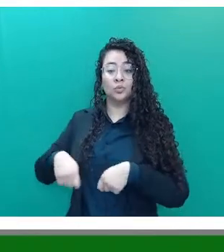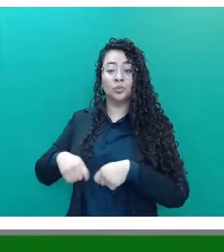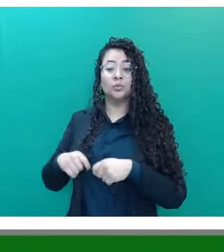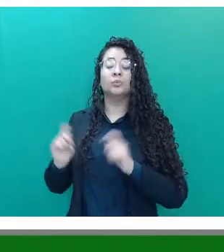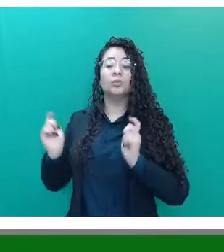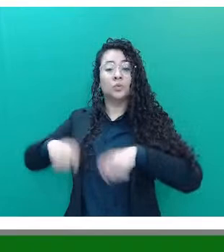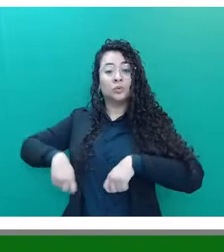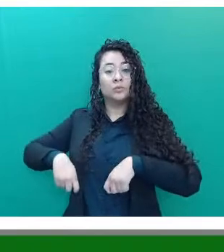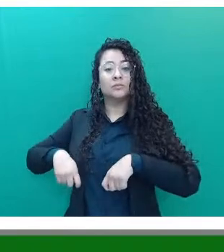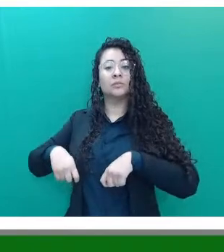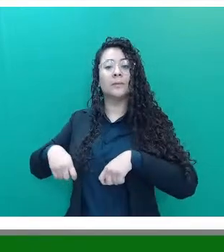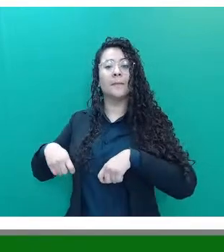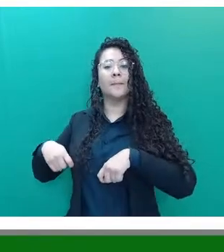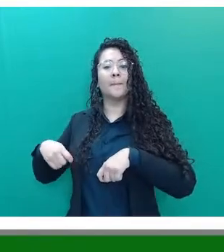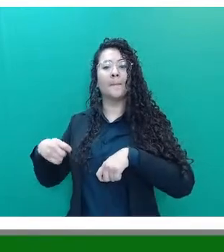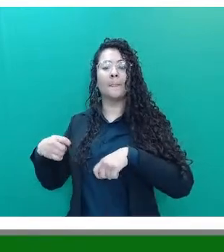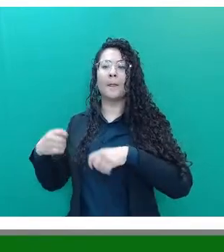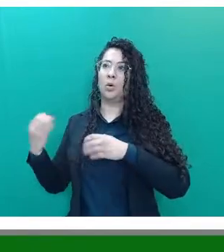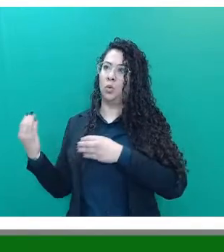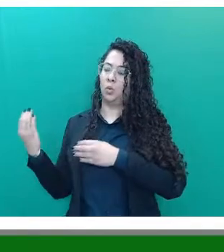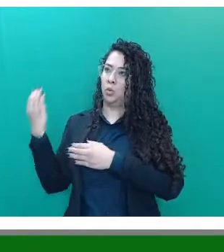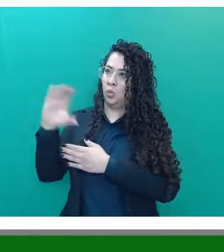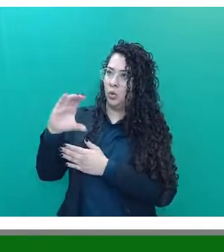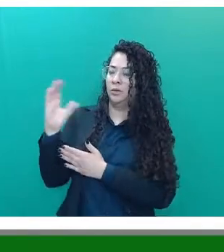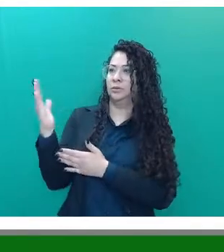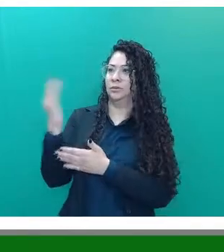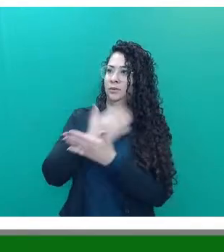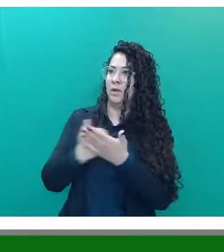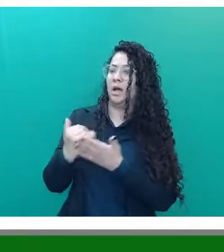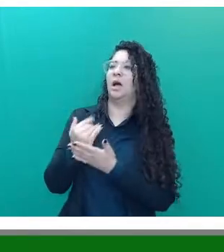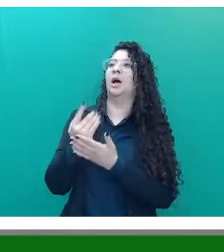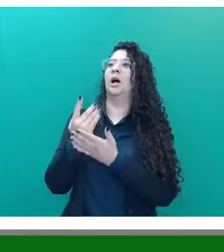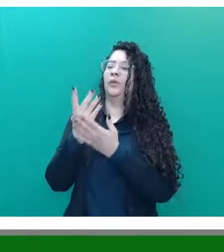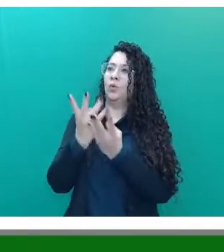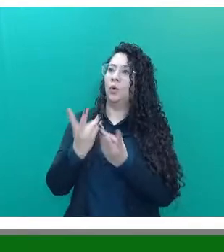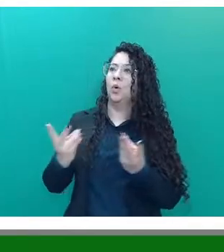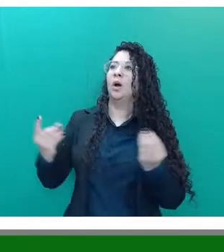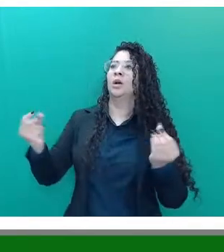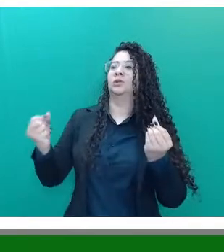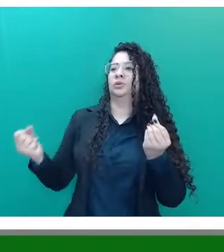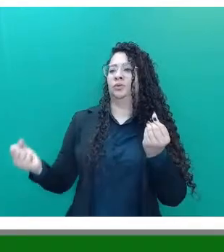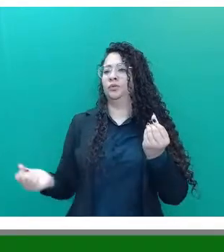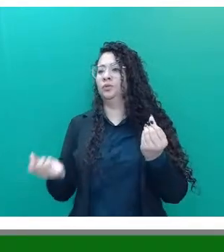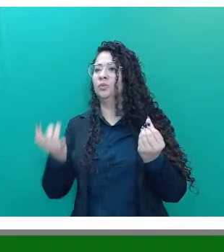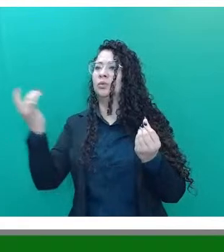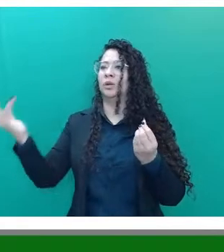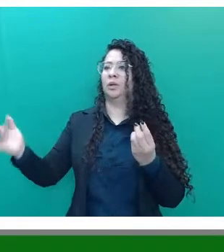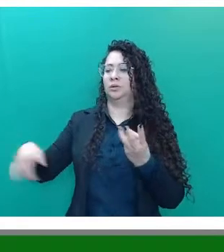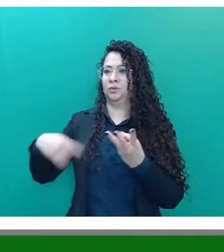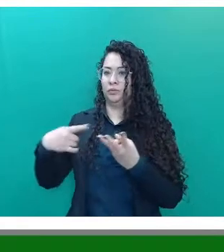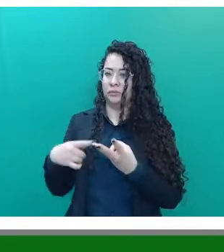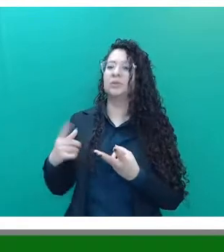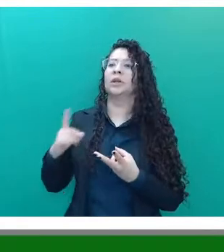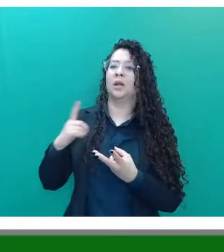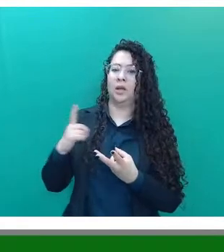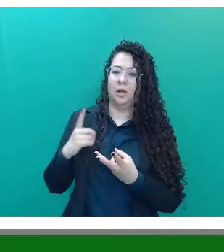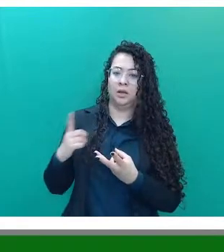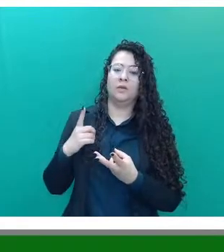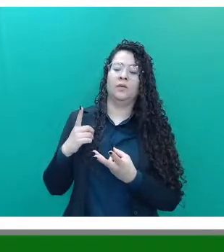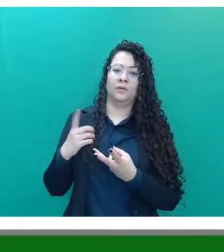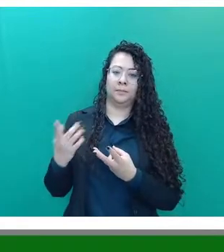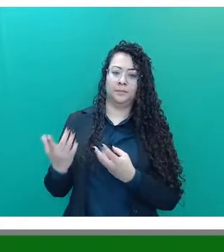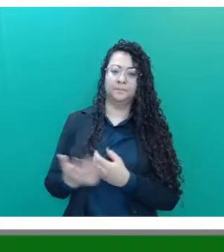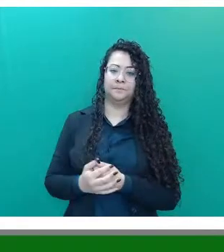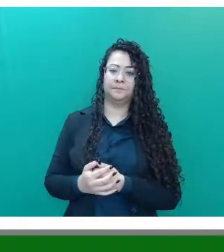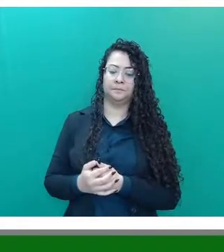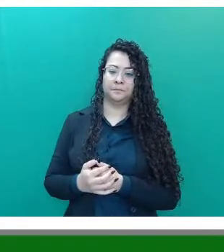os dados, você apresenta primeiro os dados quantitativos, depois os qualitativos. Eu acho que você faz muito